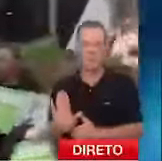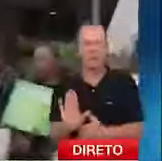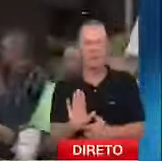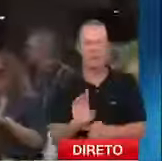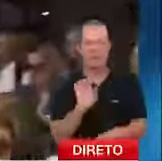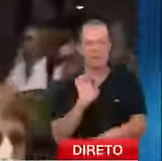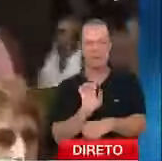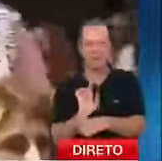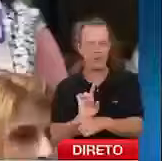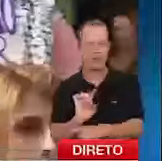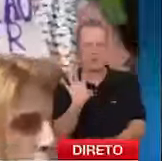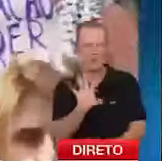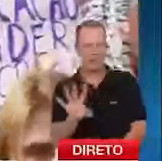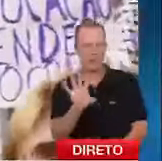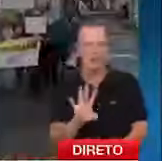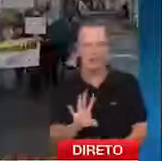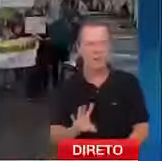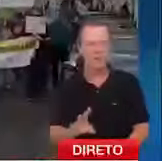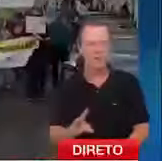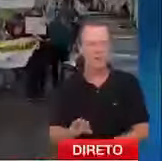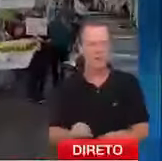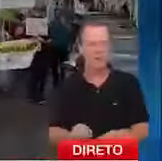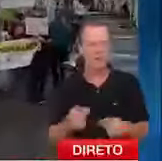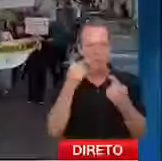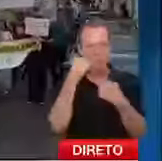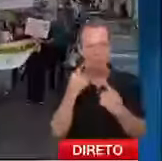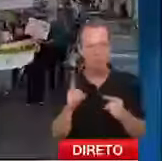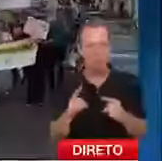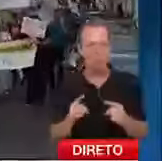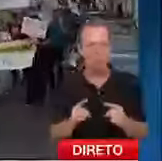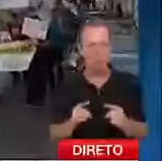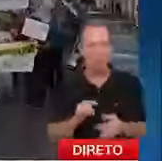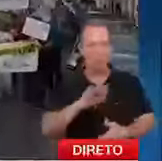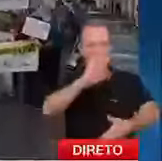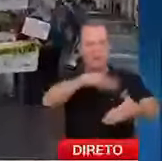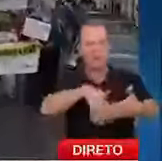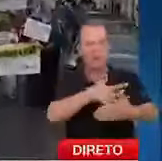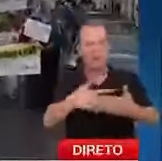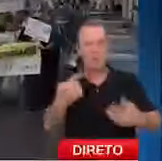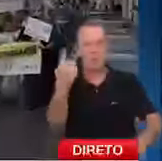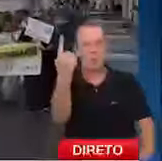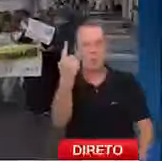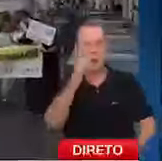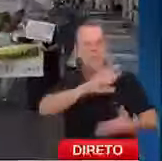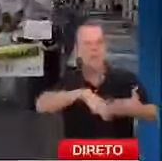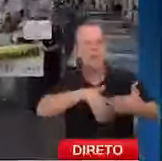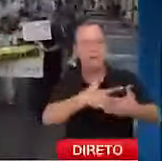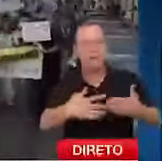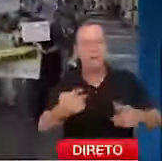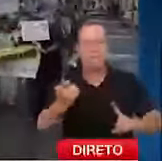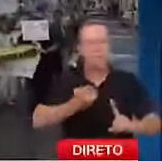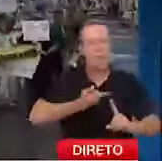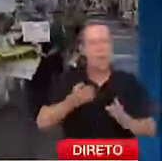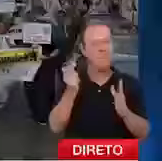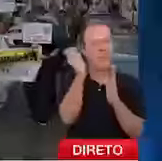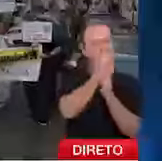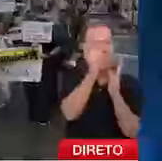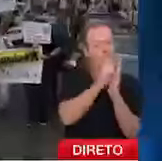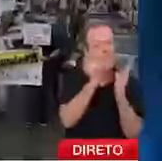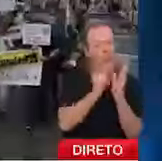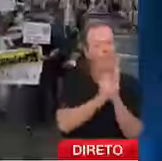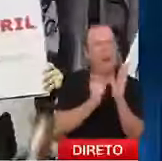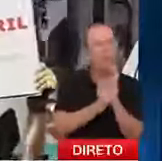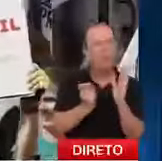neste neste formato talvez não seja tão simples mas por exemplo eu mostro-lhe uma das grelhas apenas uma e só daquelas que têm de ser preenchidas ao